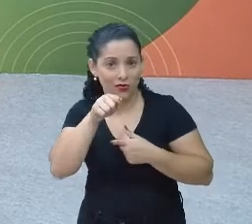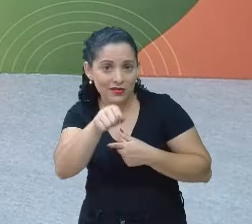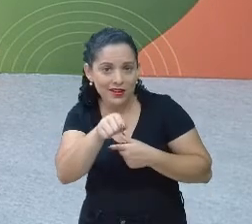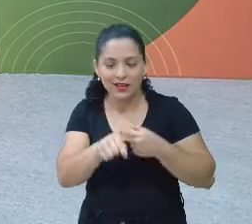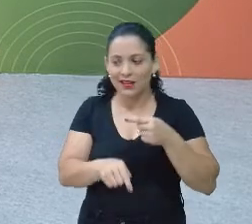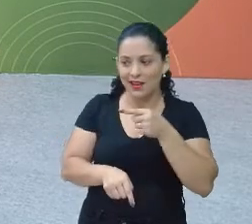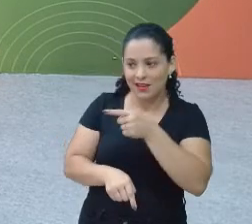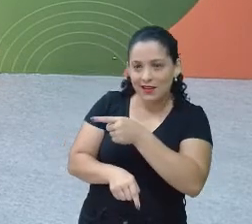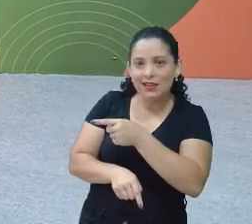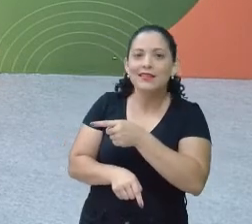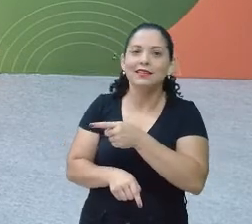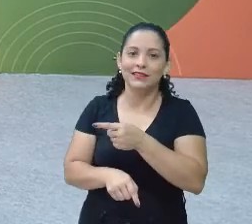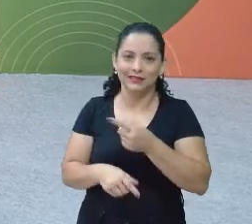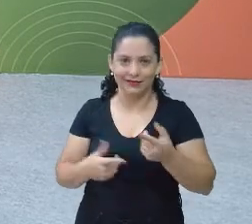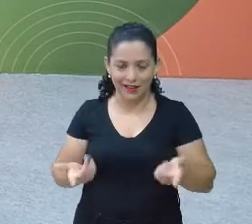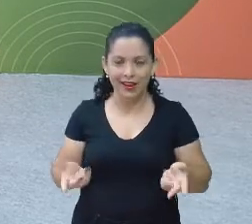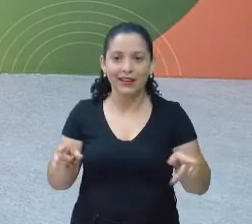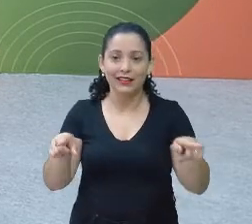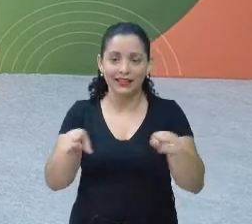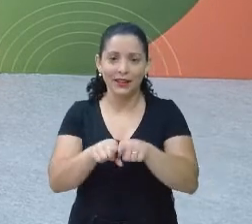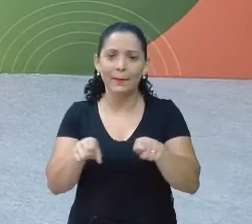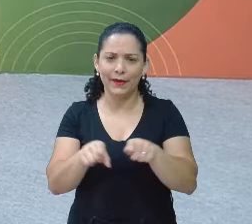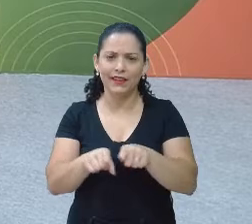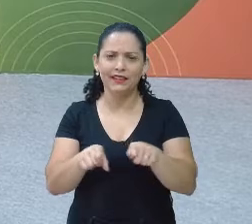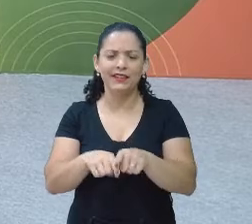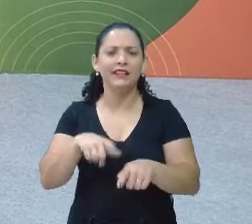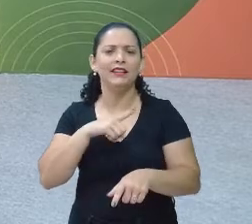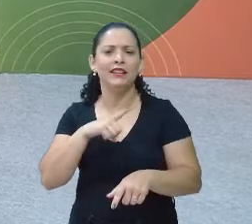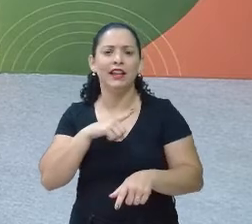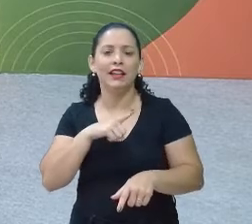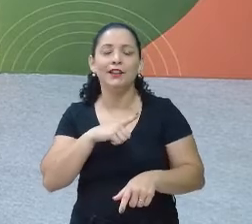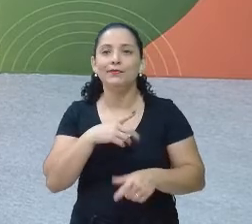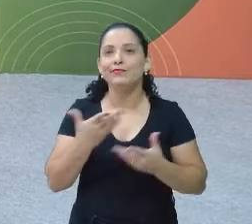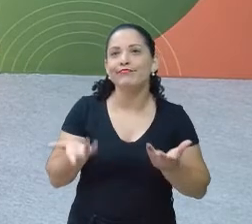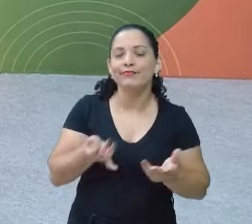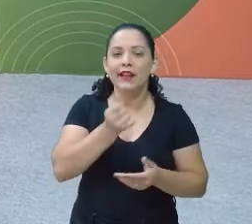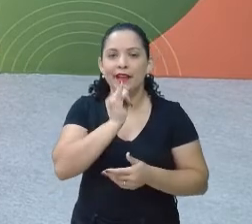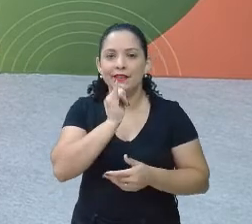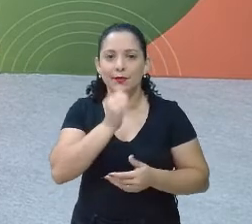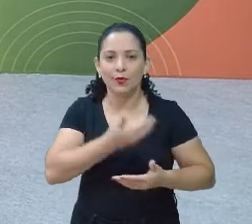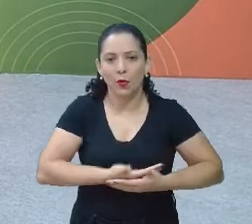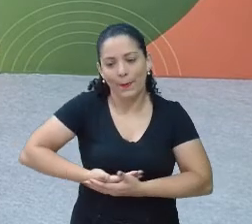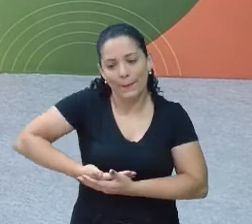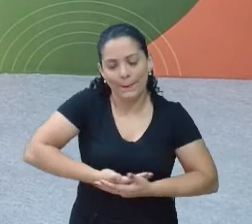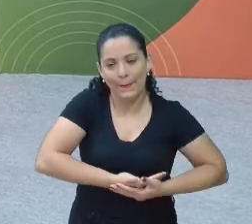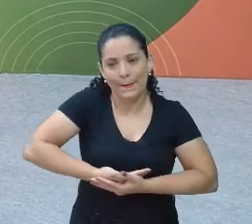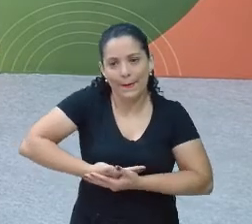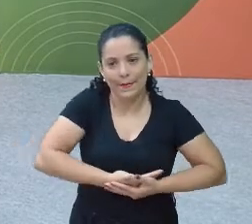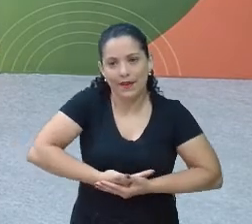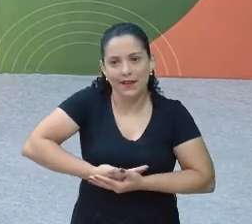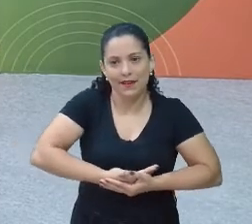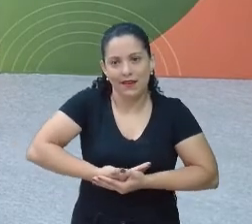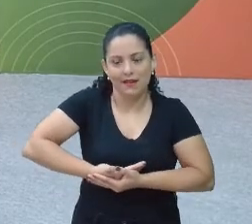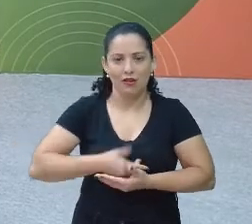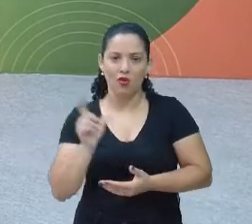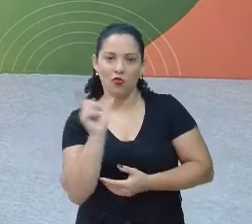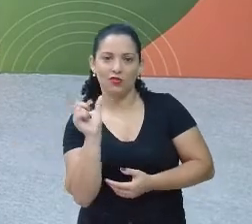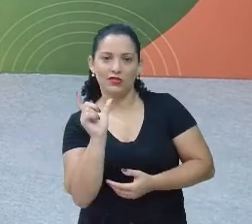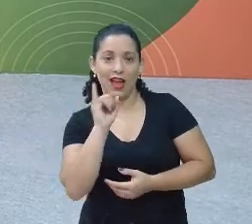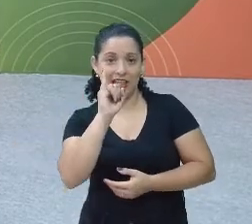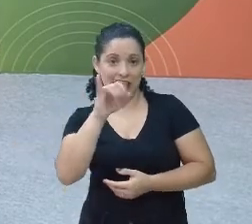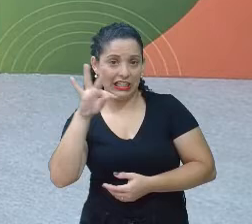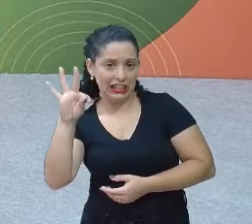é humano, né? E até tem uma controvérsia sobre isso, porque se tem um bebê que não tem ainda sexo definido, a gente usa it, né? Até